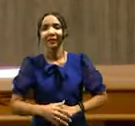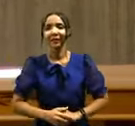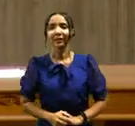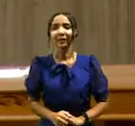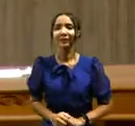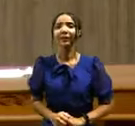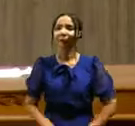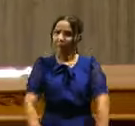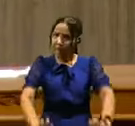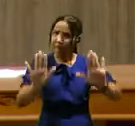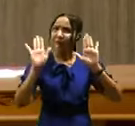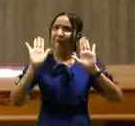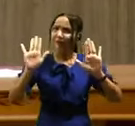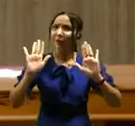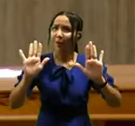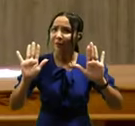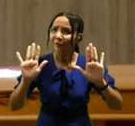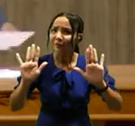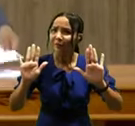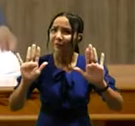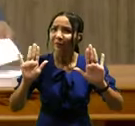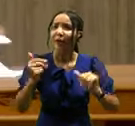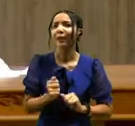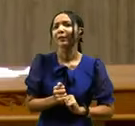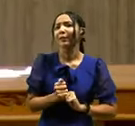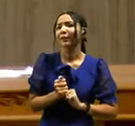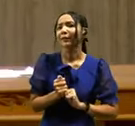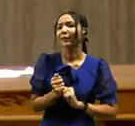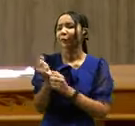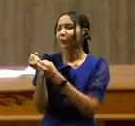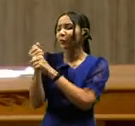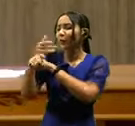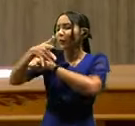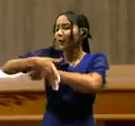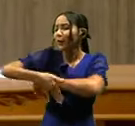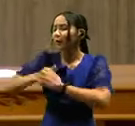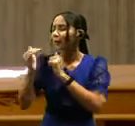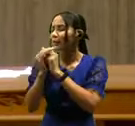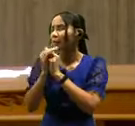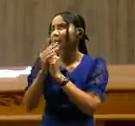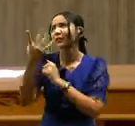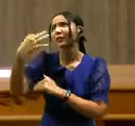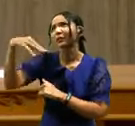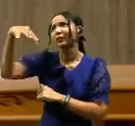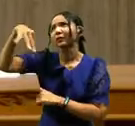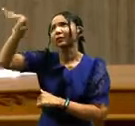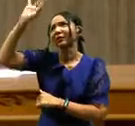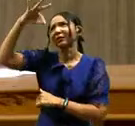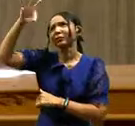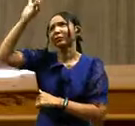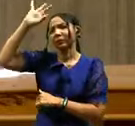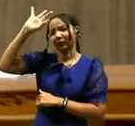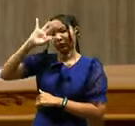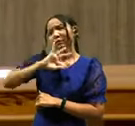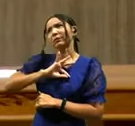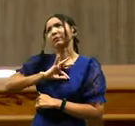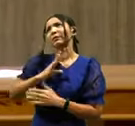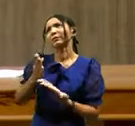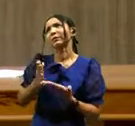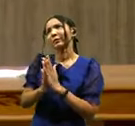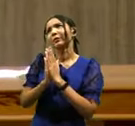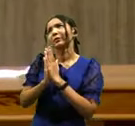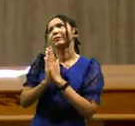irmão é porque tem hora que eu digo até pro Espírito Santo de madrugada e orando Espírito Santo por que que tu bota essas coisas para